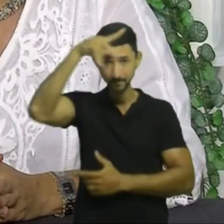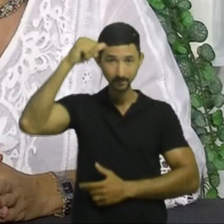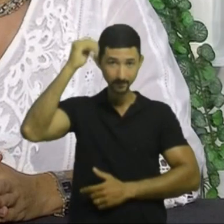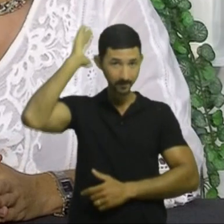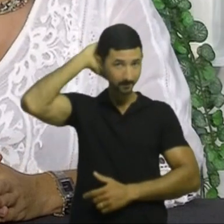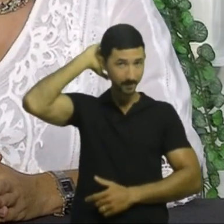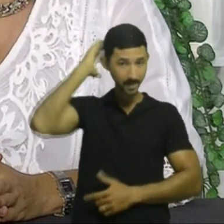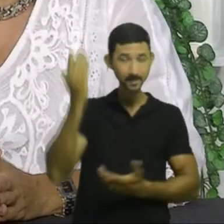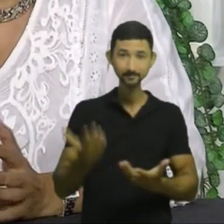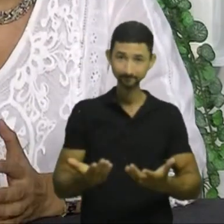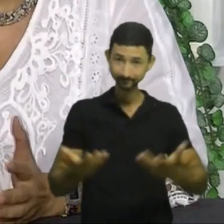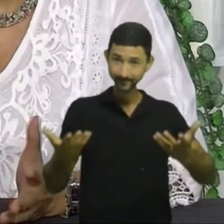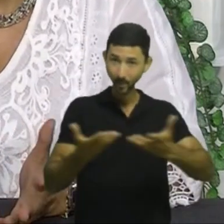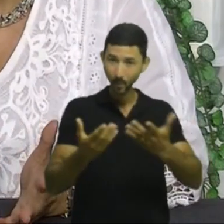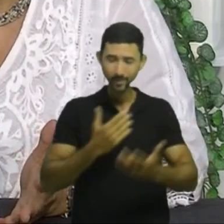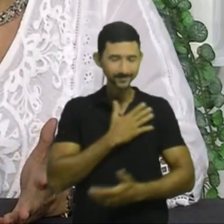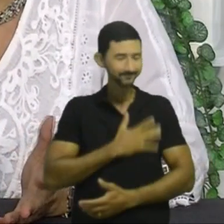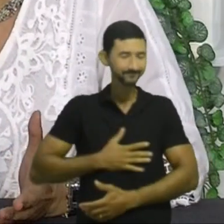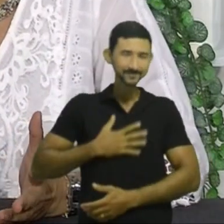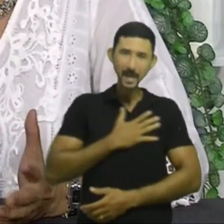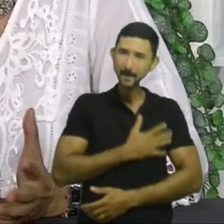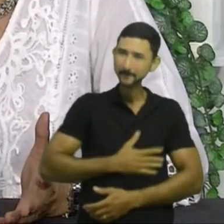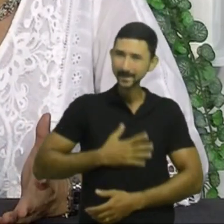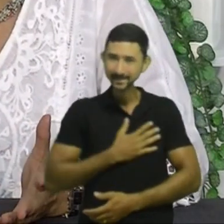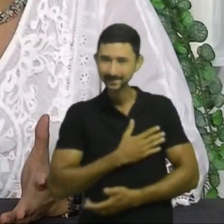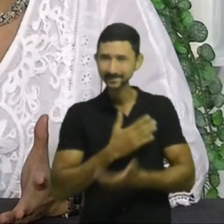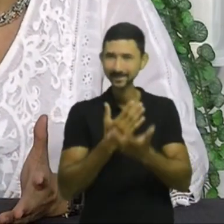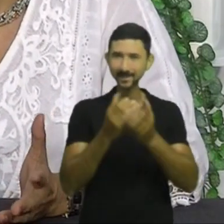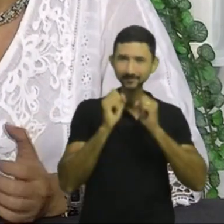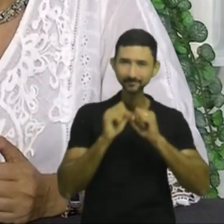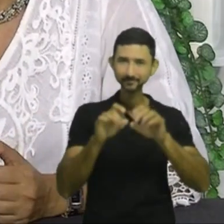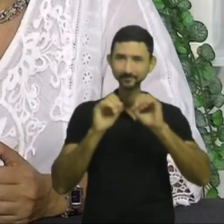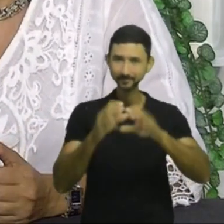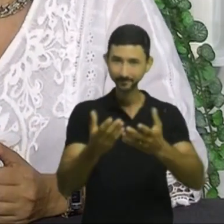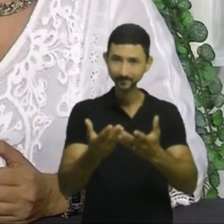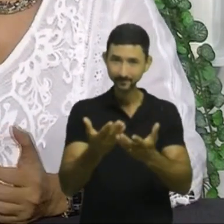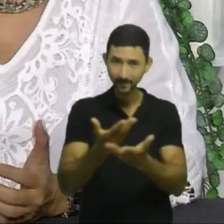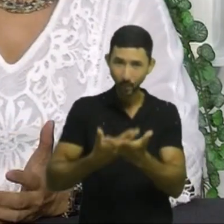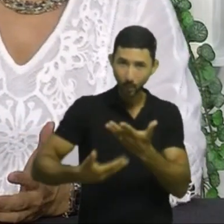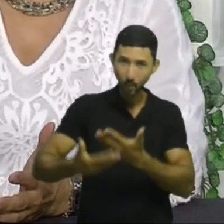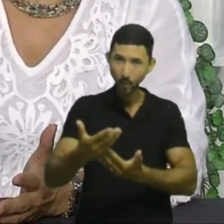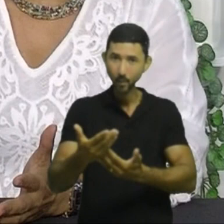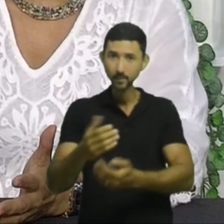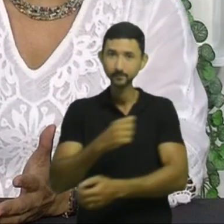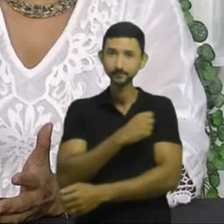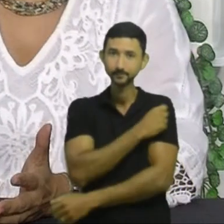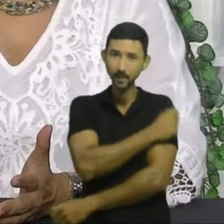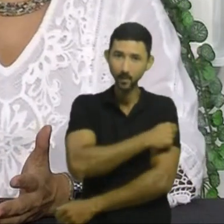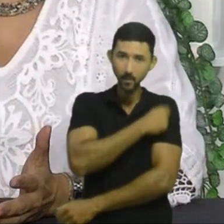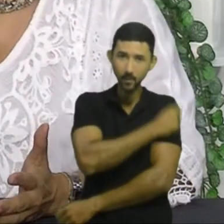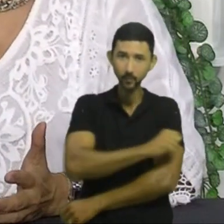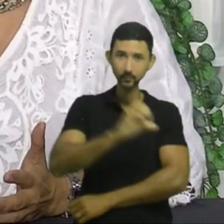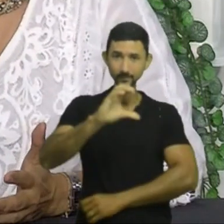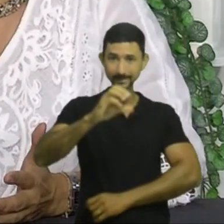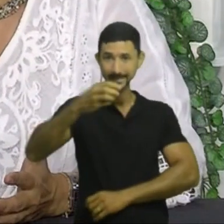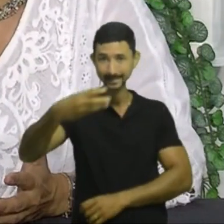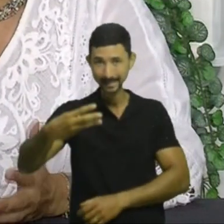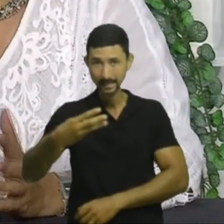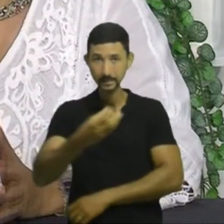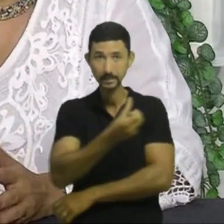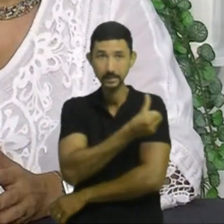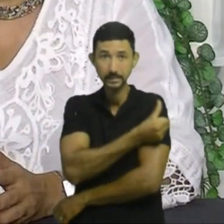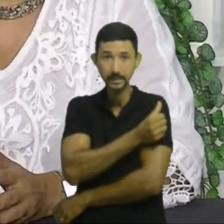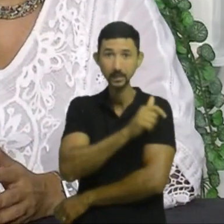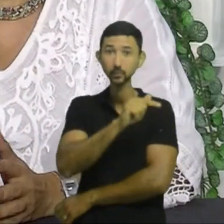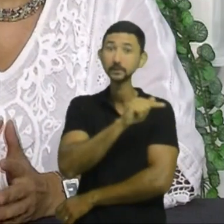Belém. E hoje eu tenho o prazer de poder compartilhar com os alunos do C3, sextos e sétimos